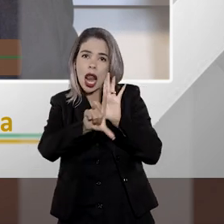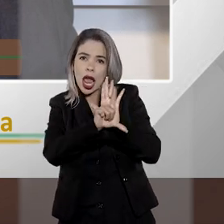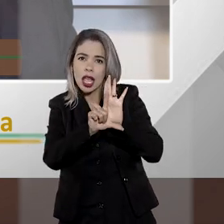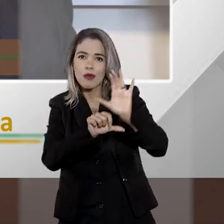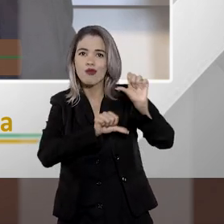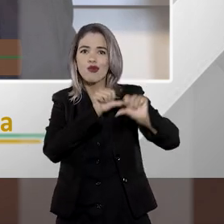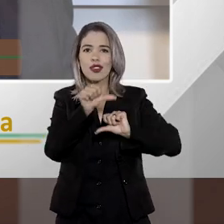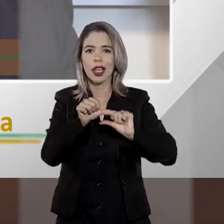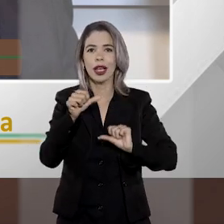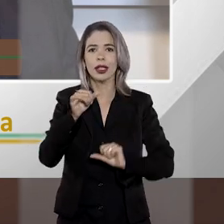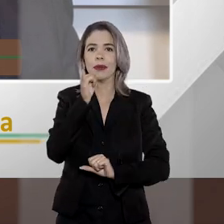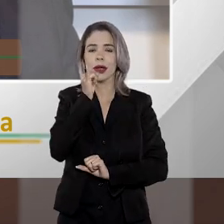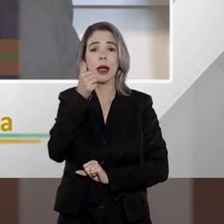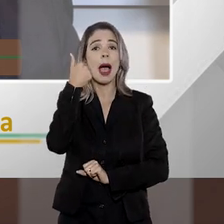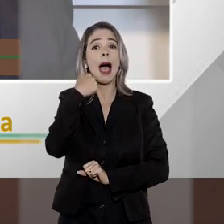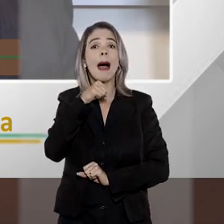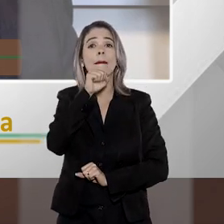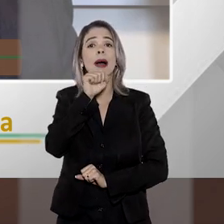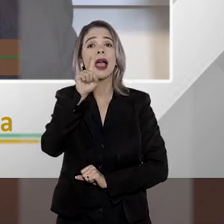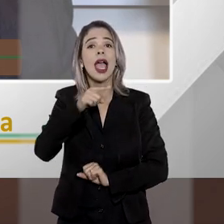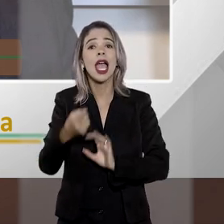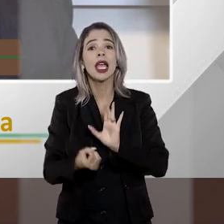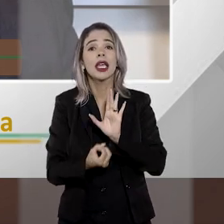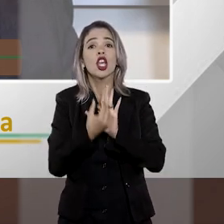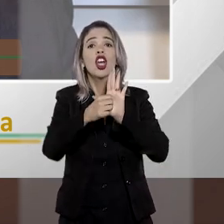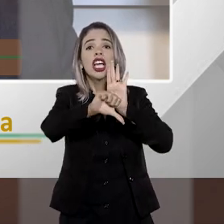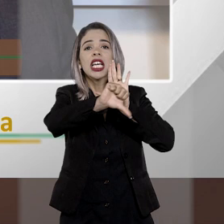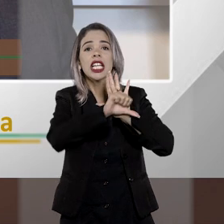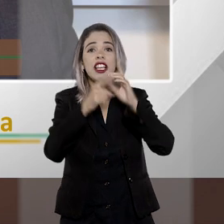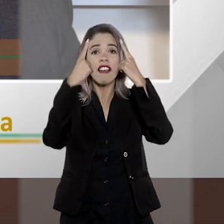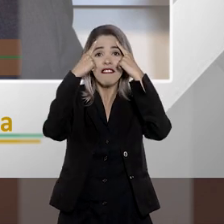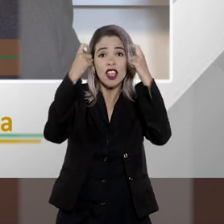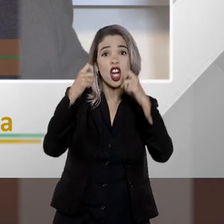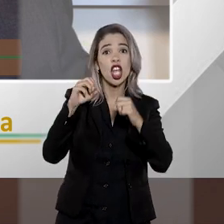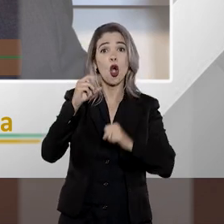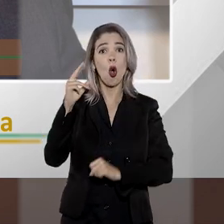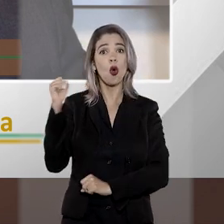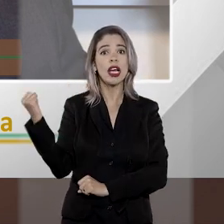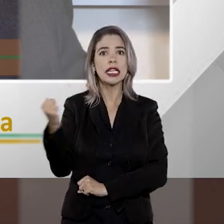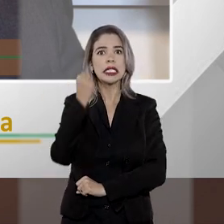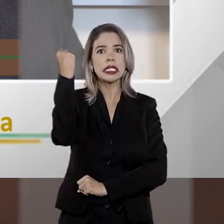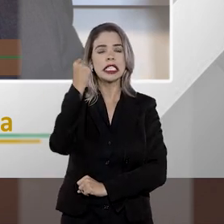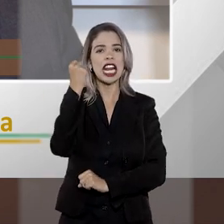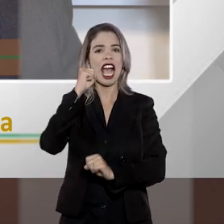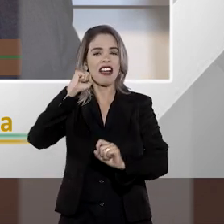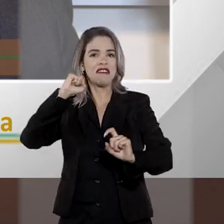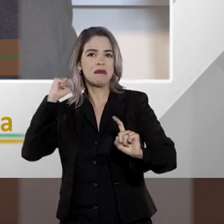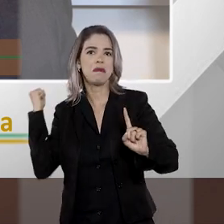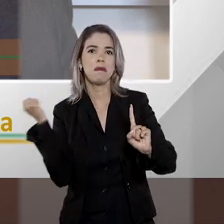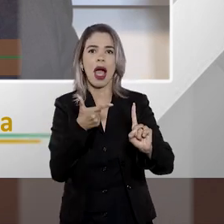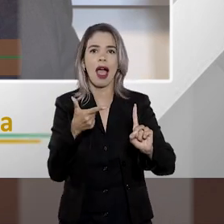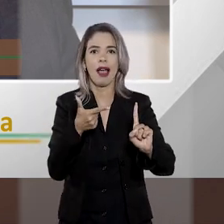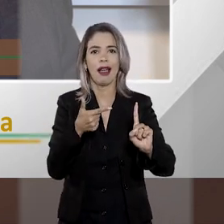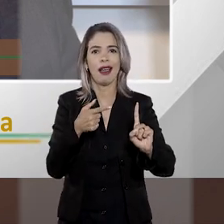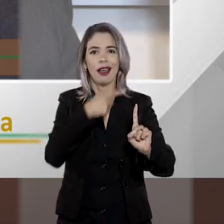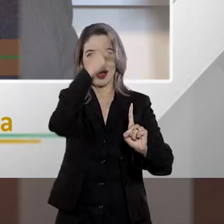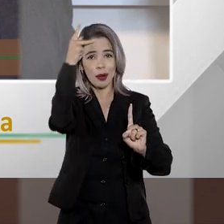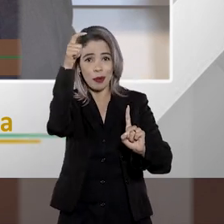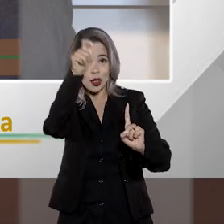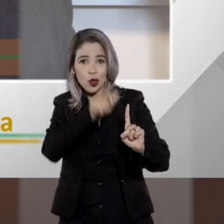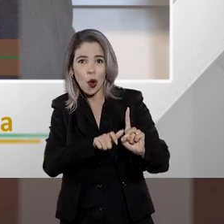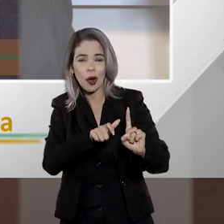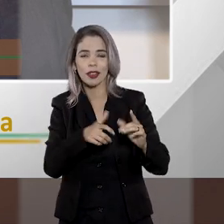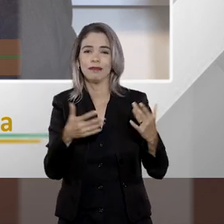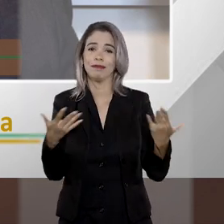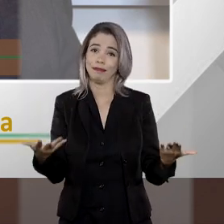posterior, quando a mãe é autora de crime praticado com violência ou grave ameaça à pessoa. Na grande maioria dos